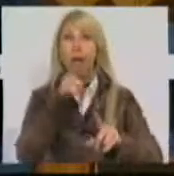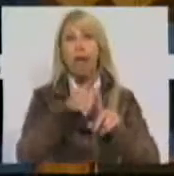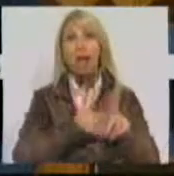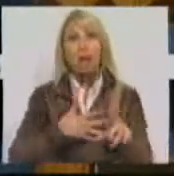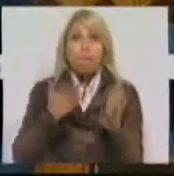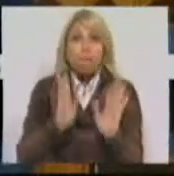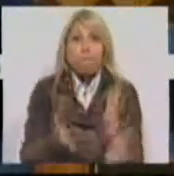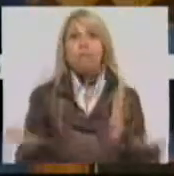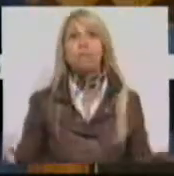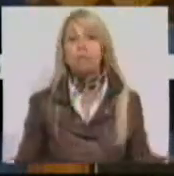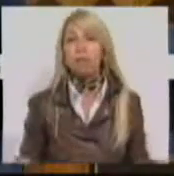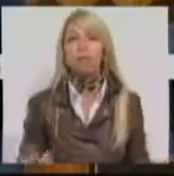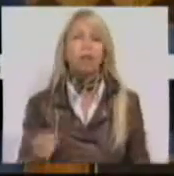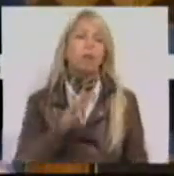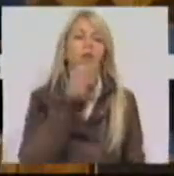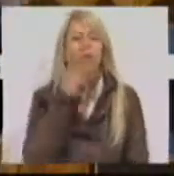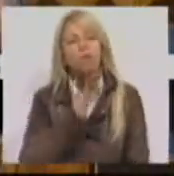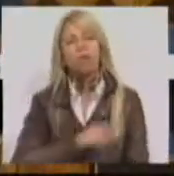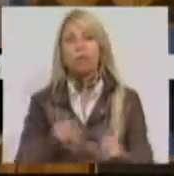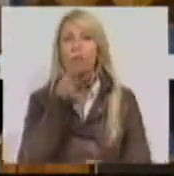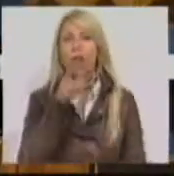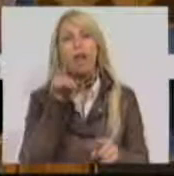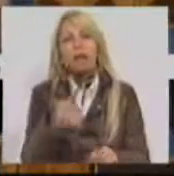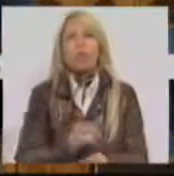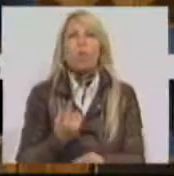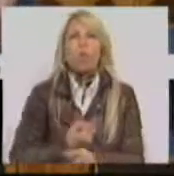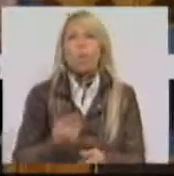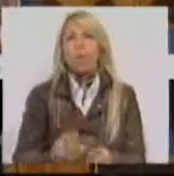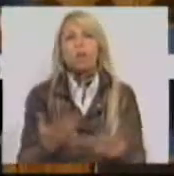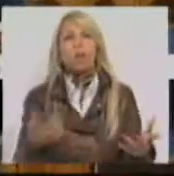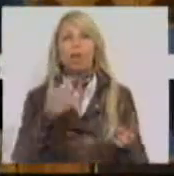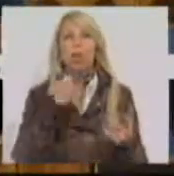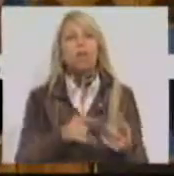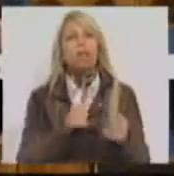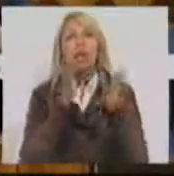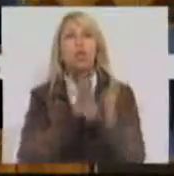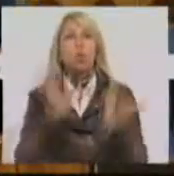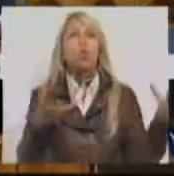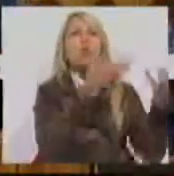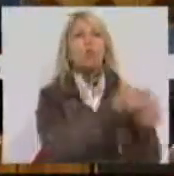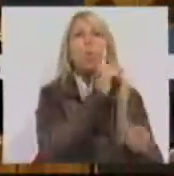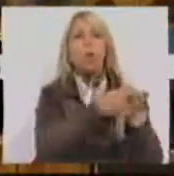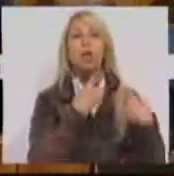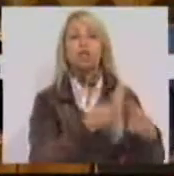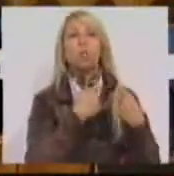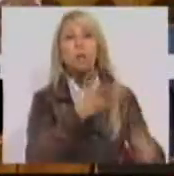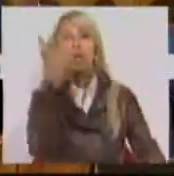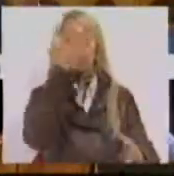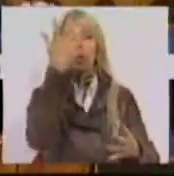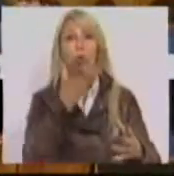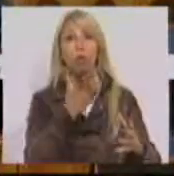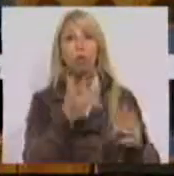não estamos a falar aos senhores deputados. Essa coisa de porem no mesmo prazo da balança as despesas da cultura de todas as